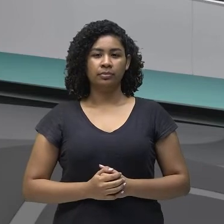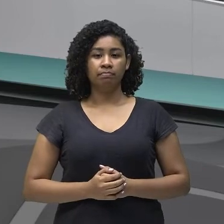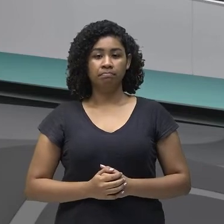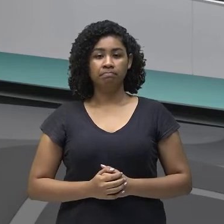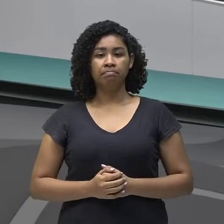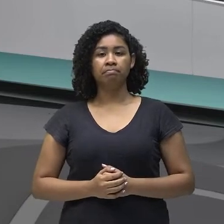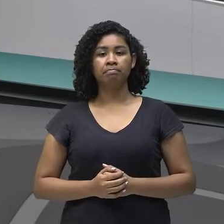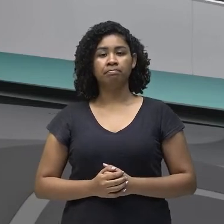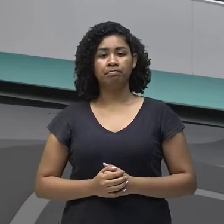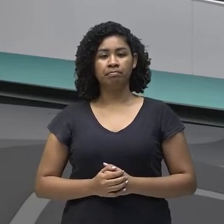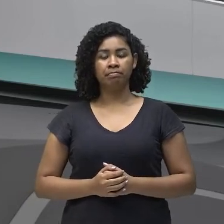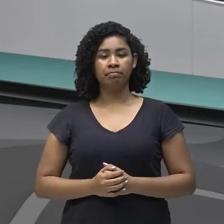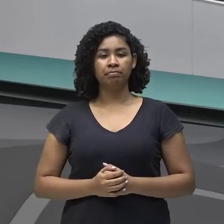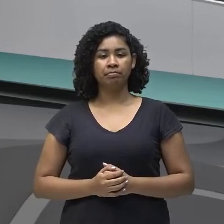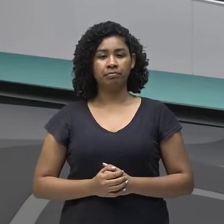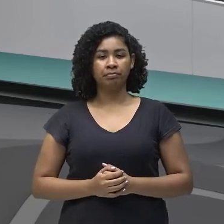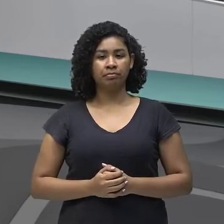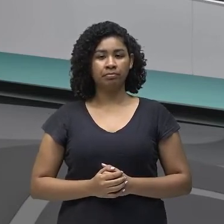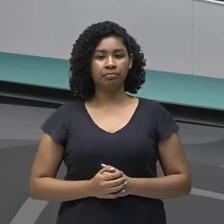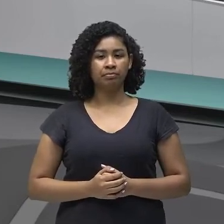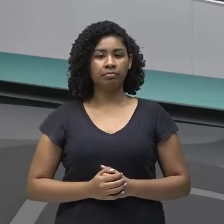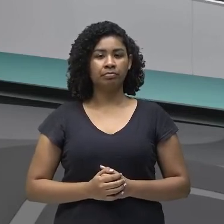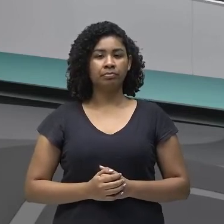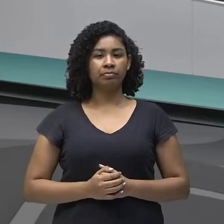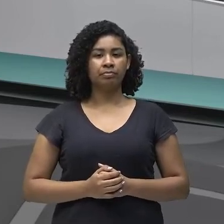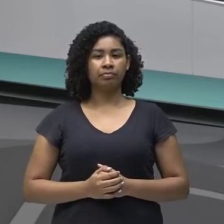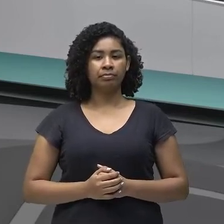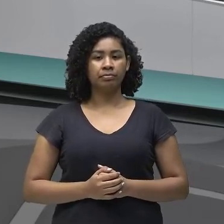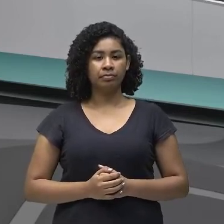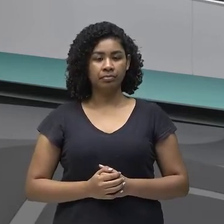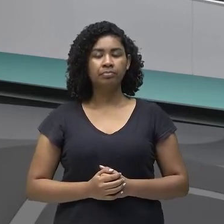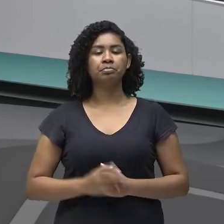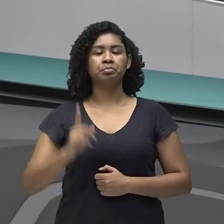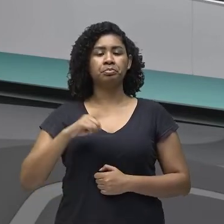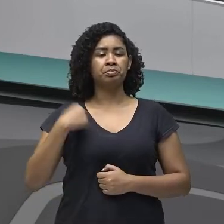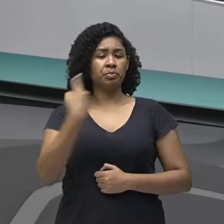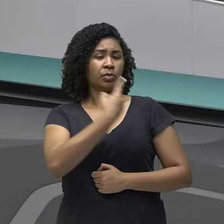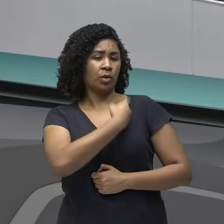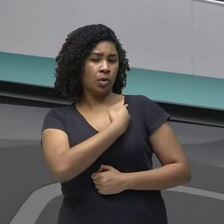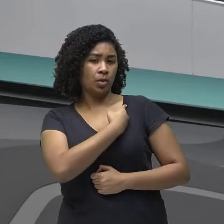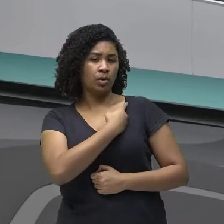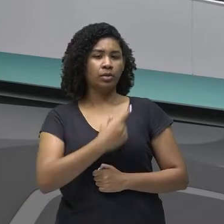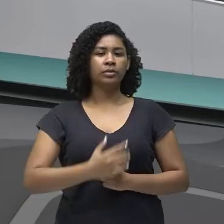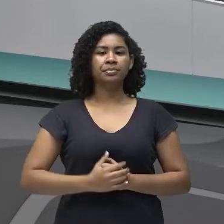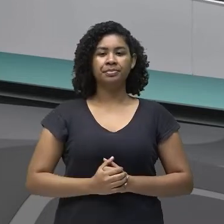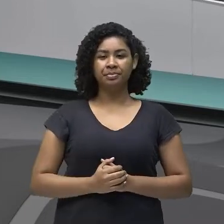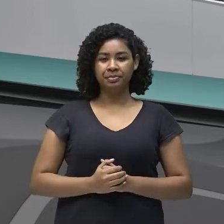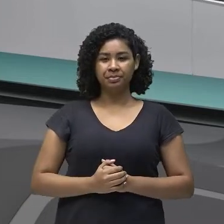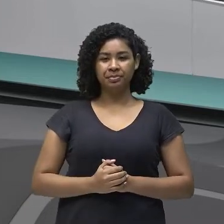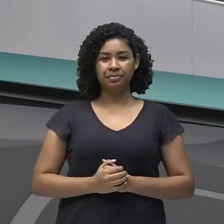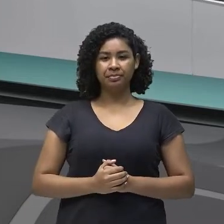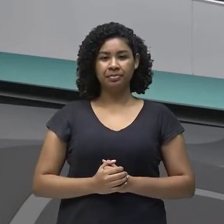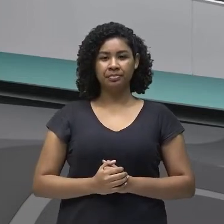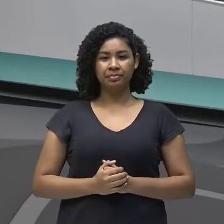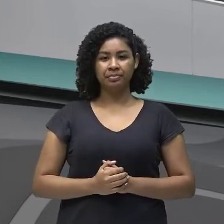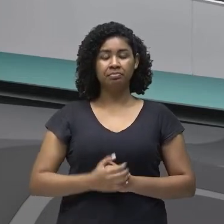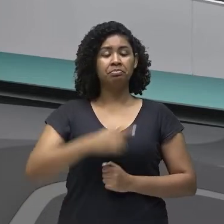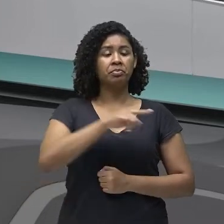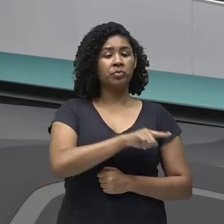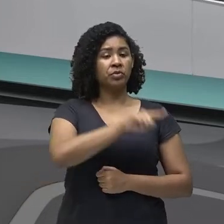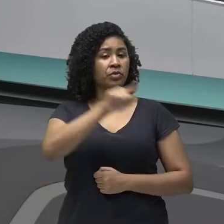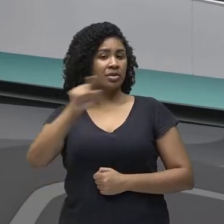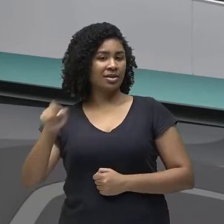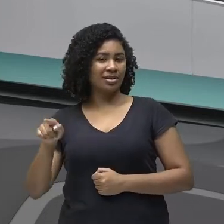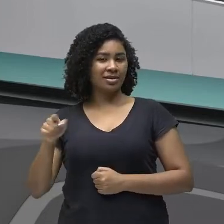We were, you were, they were. We were, nós estávamos, nós éramos. You were, vocês eram,